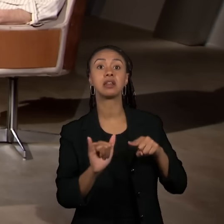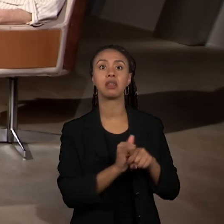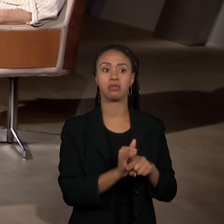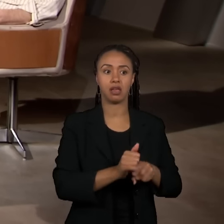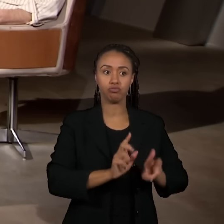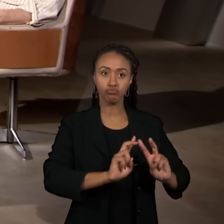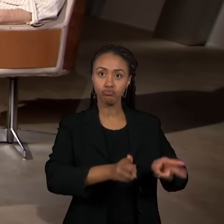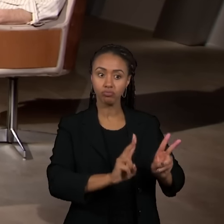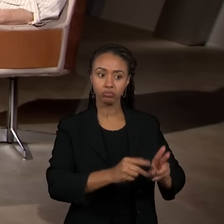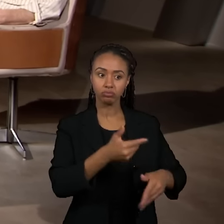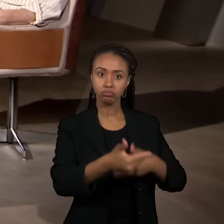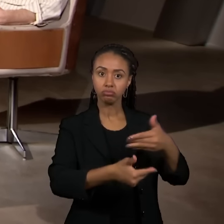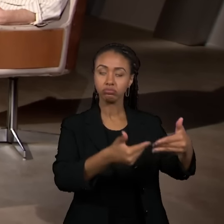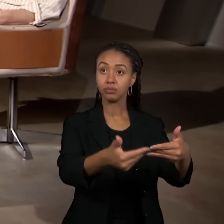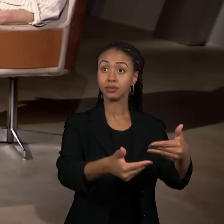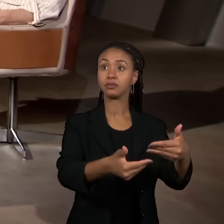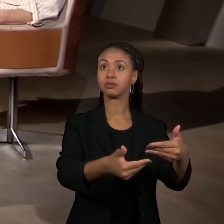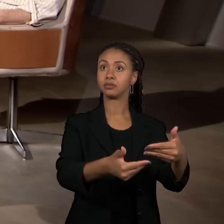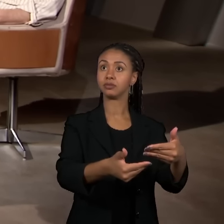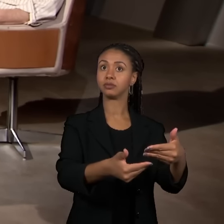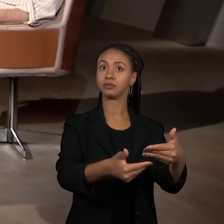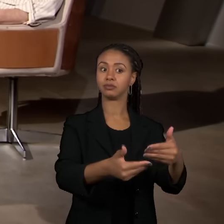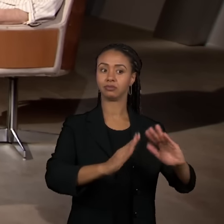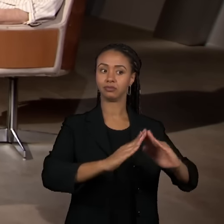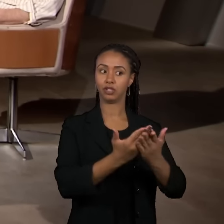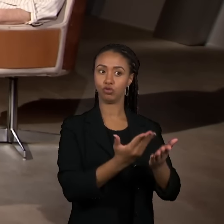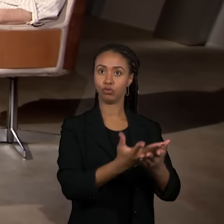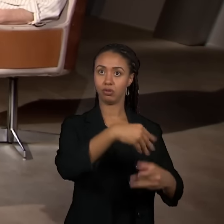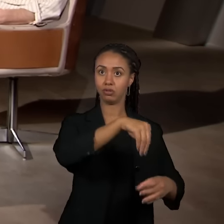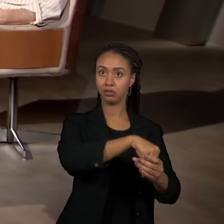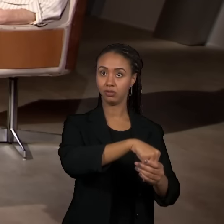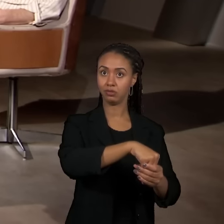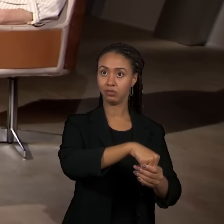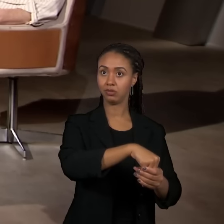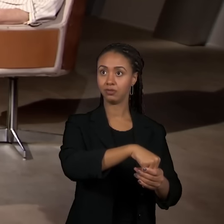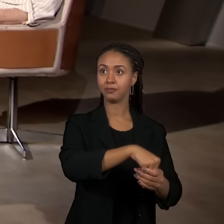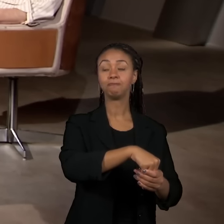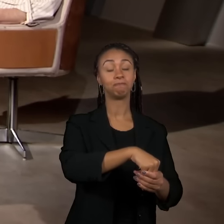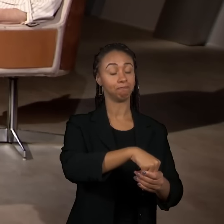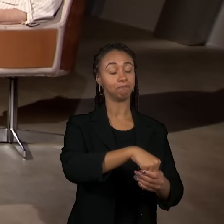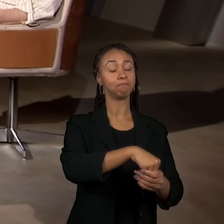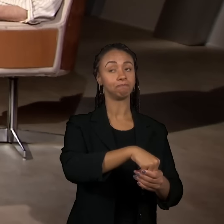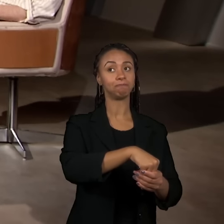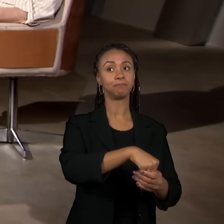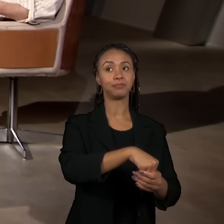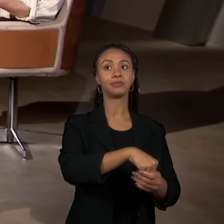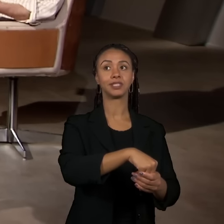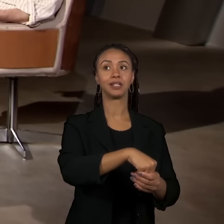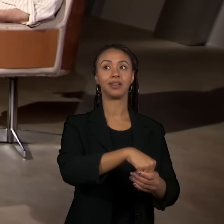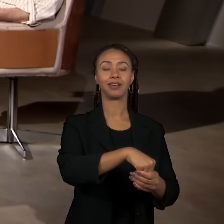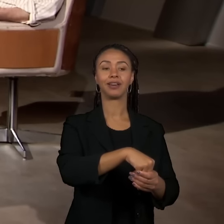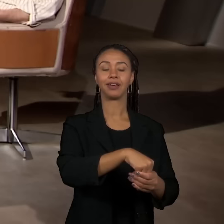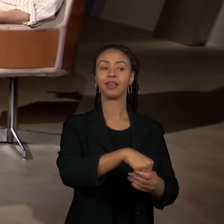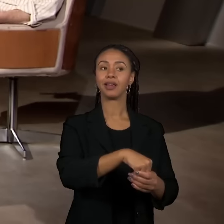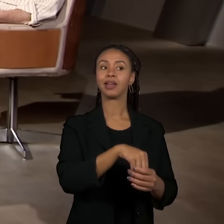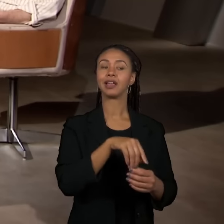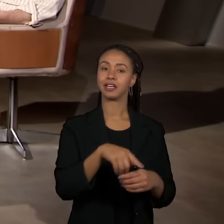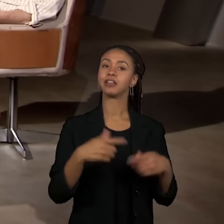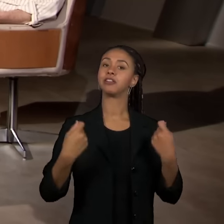dentro dessa dessa dessa escola dessa sala de aula Ela vai ser né bastante